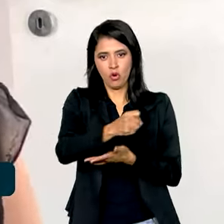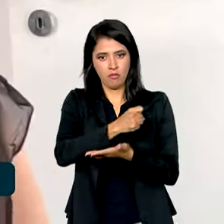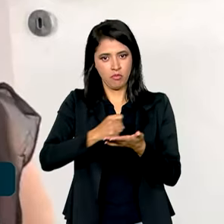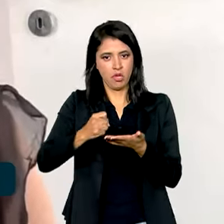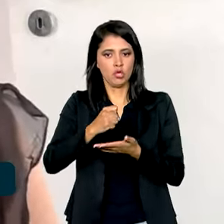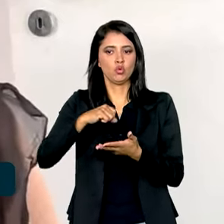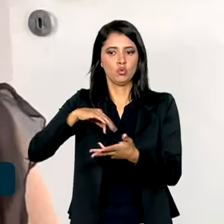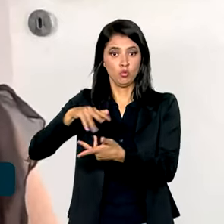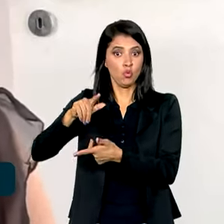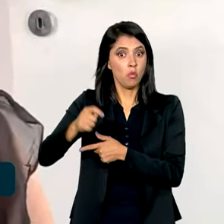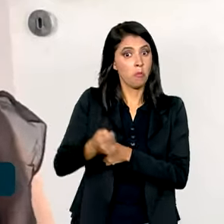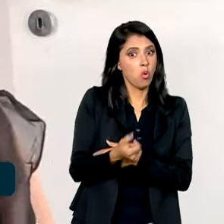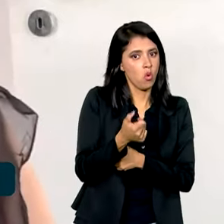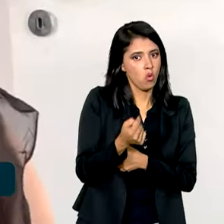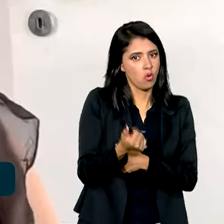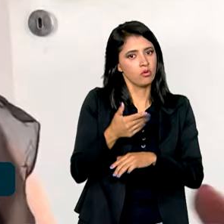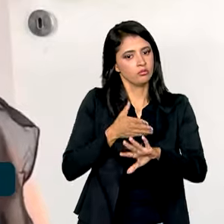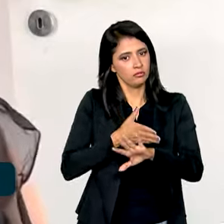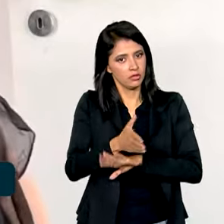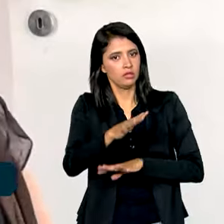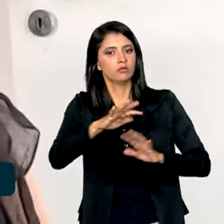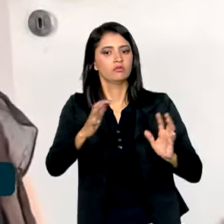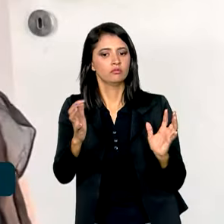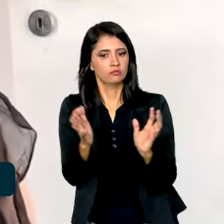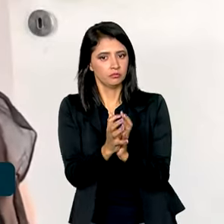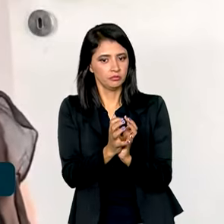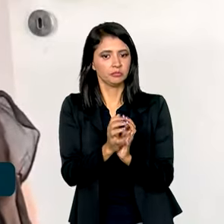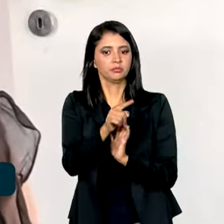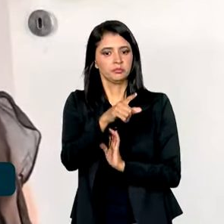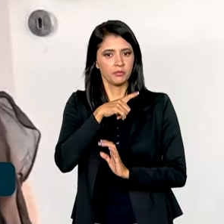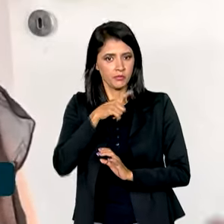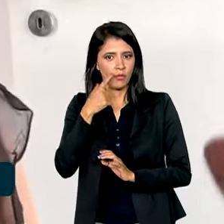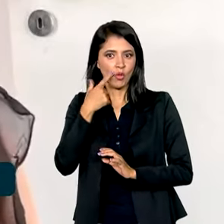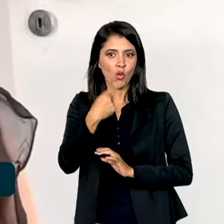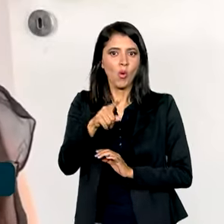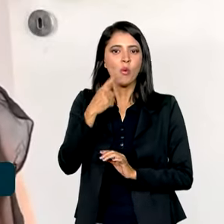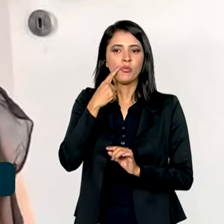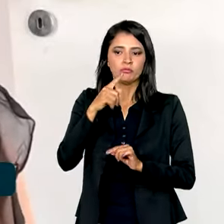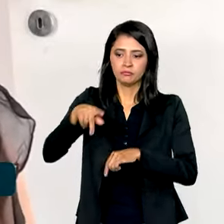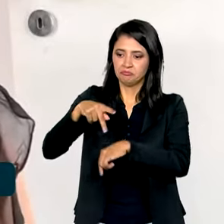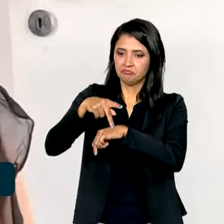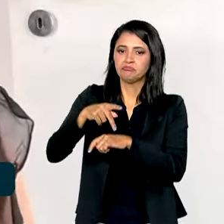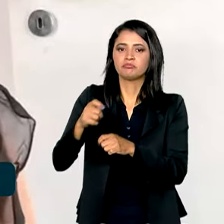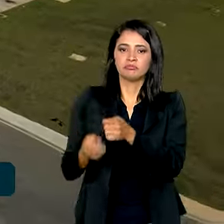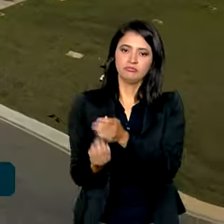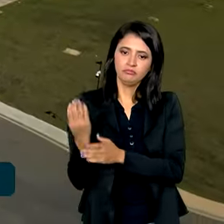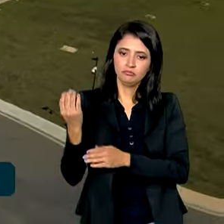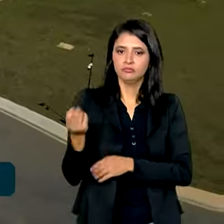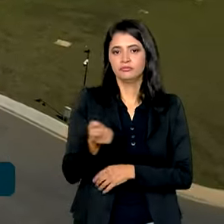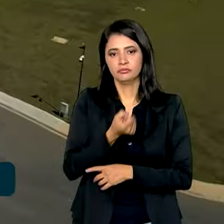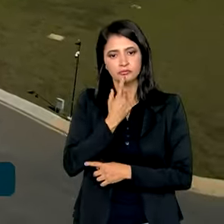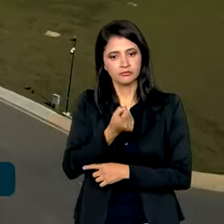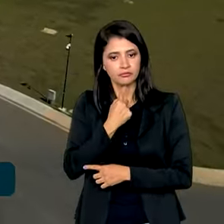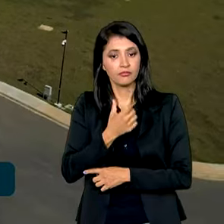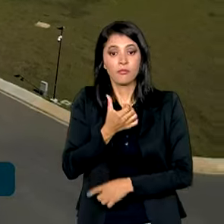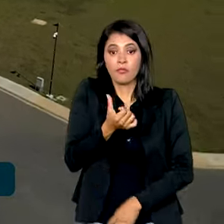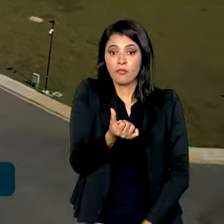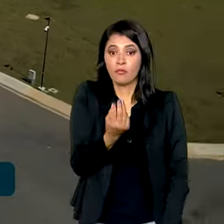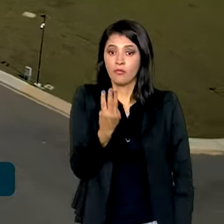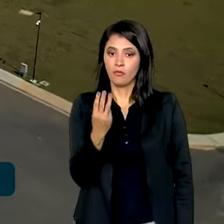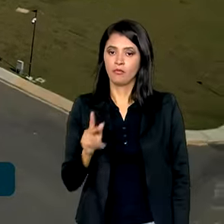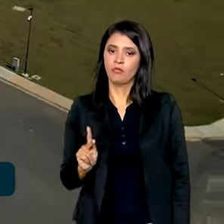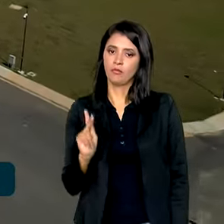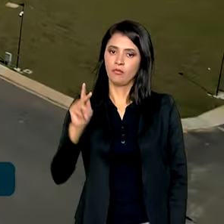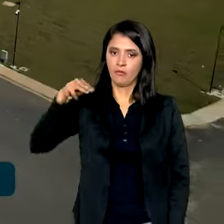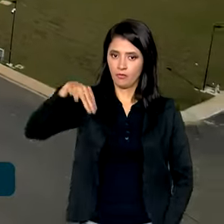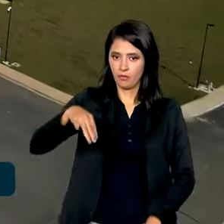mundo. Então, a gente está entrando num grupo muito seleto, né? de países produtores. A 63